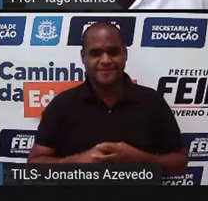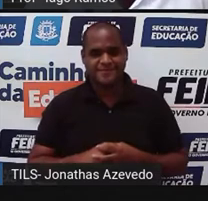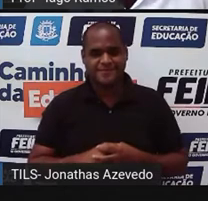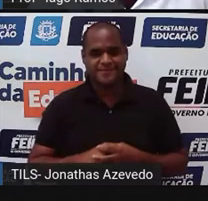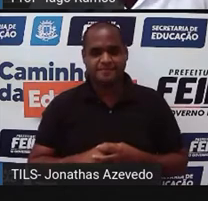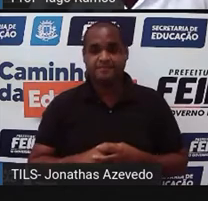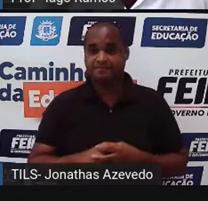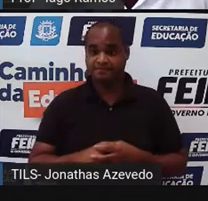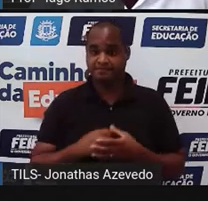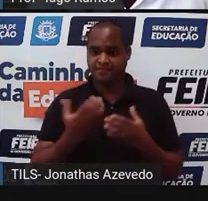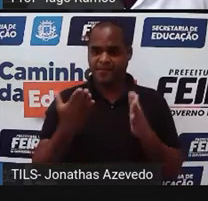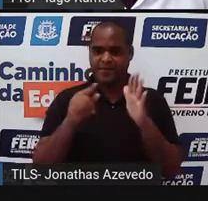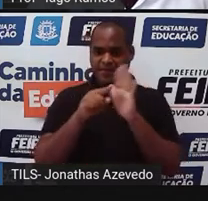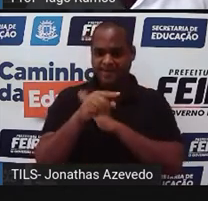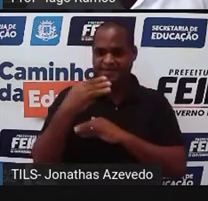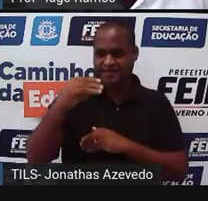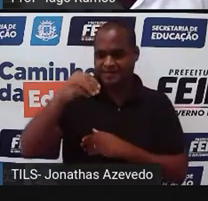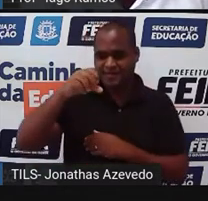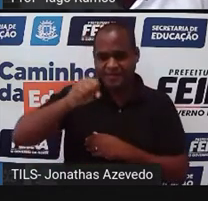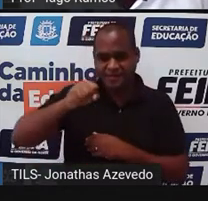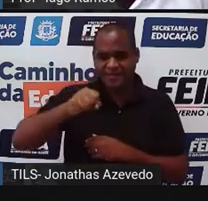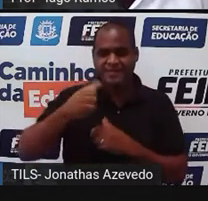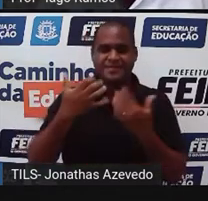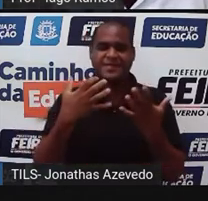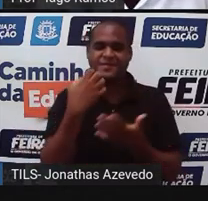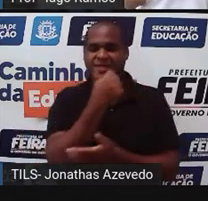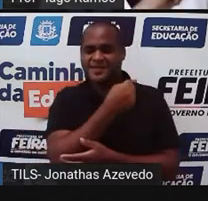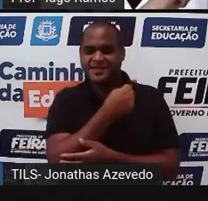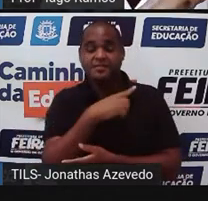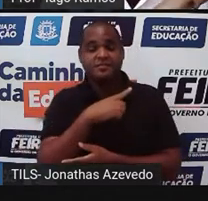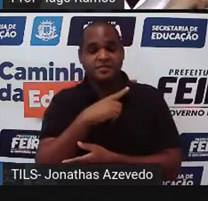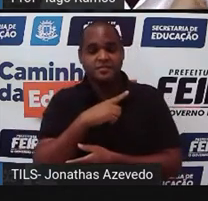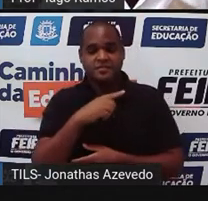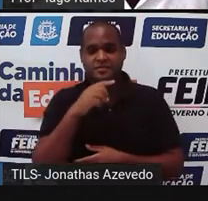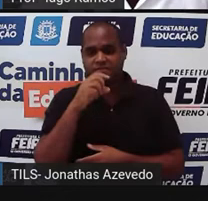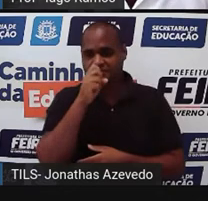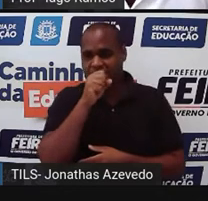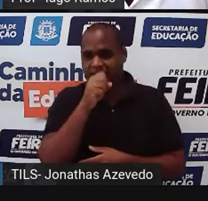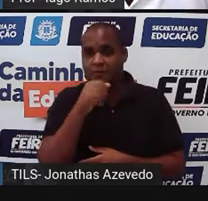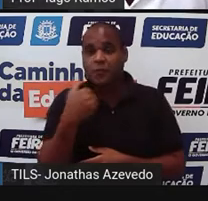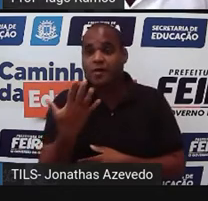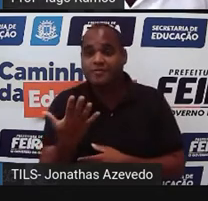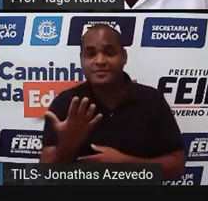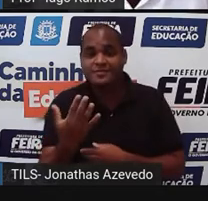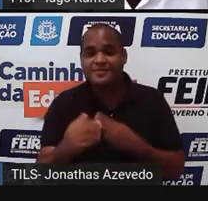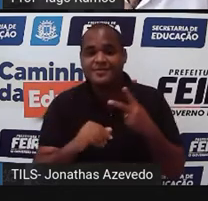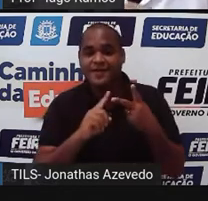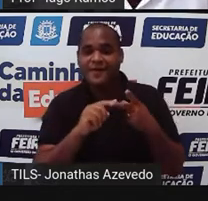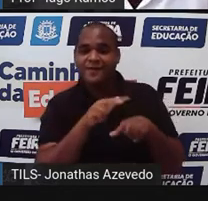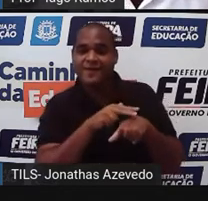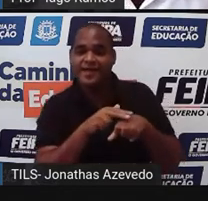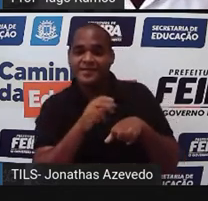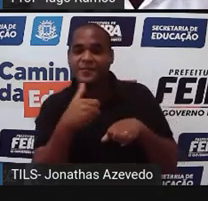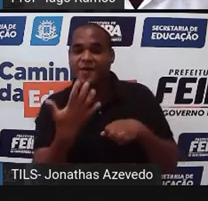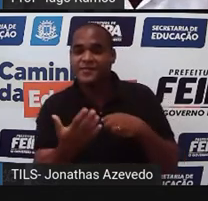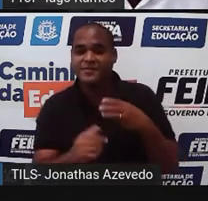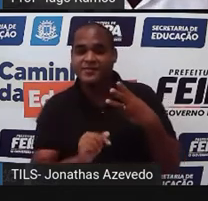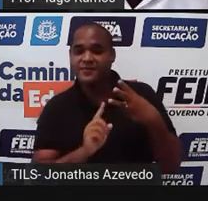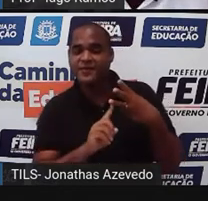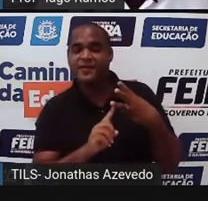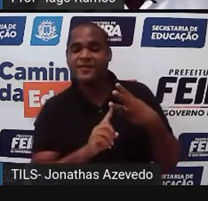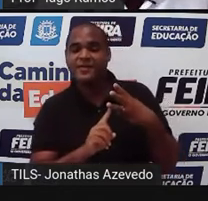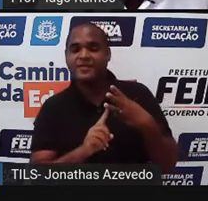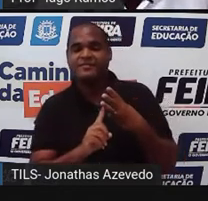eu vou te dar 30 segundos é rápido e laranja qual é o quadrilátero em vez de mais escuro Qual é o